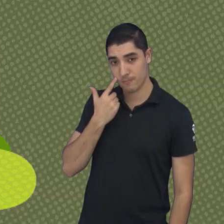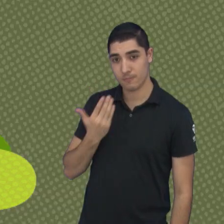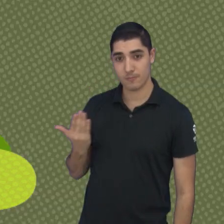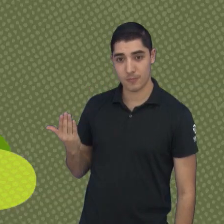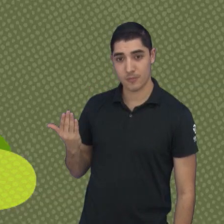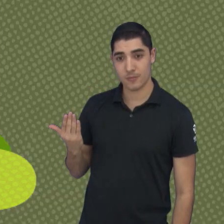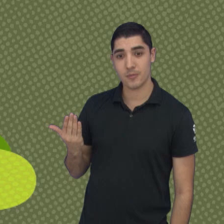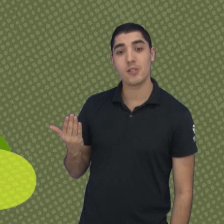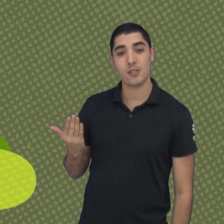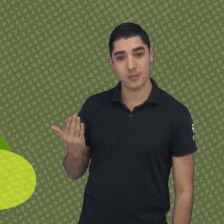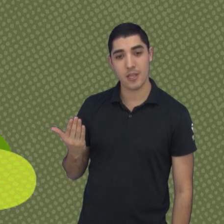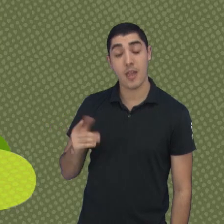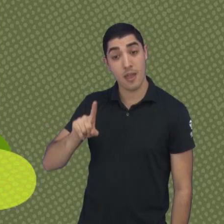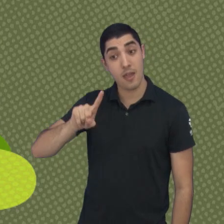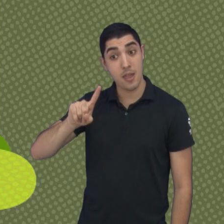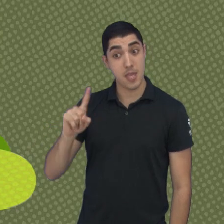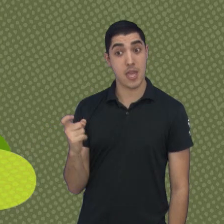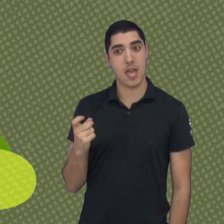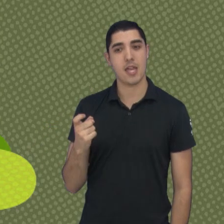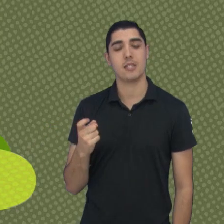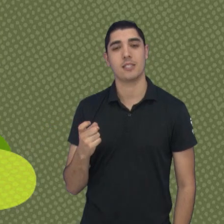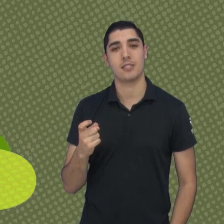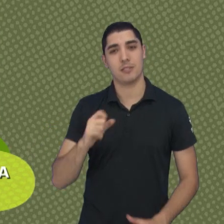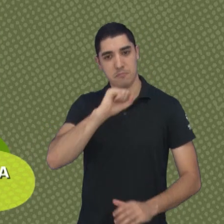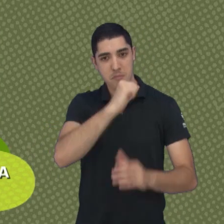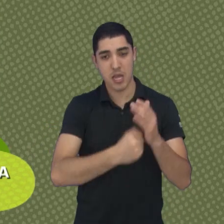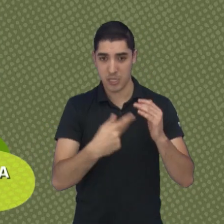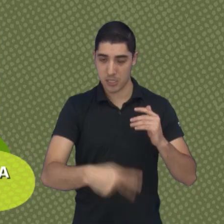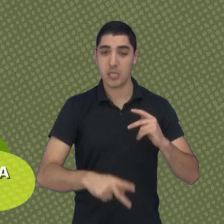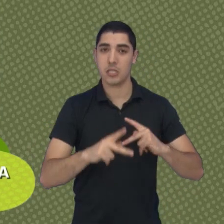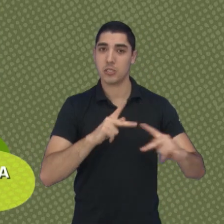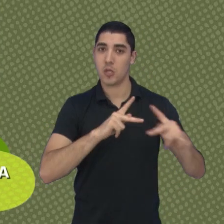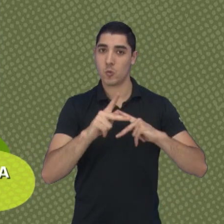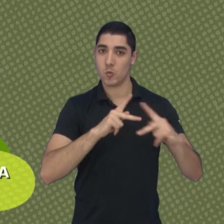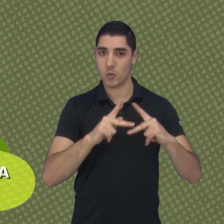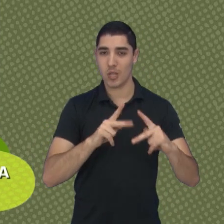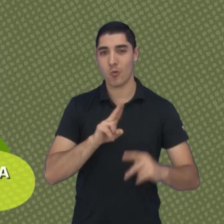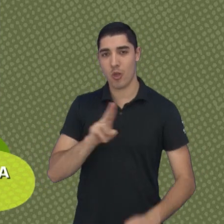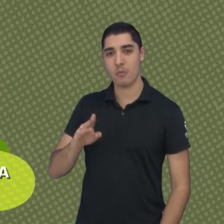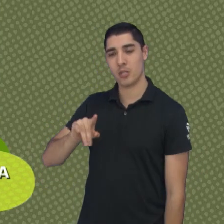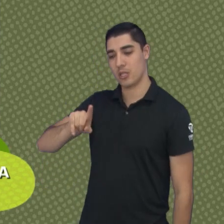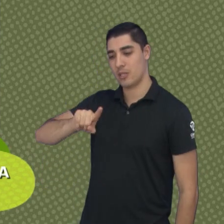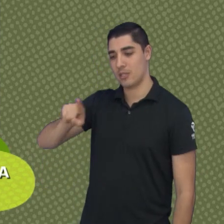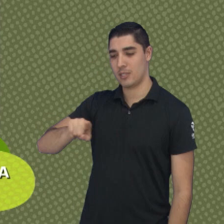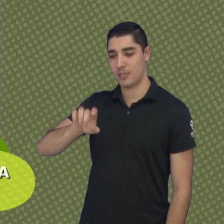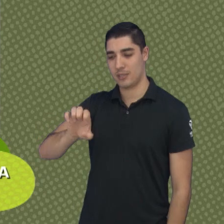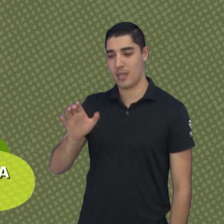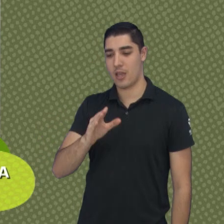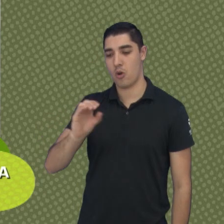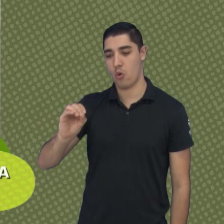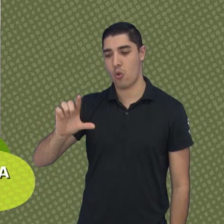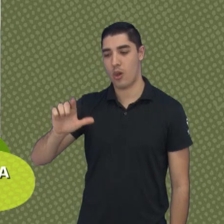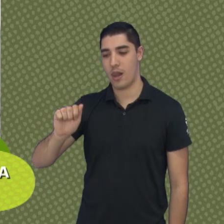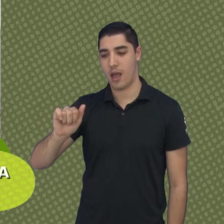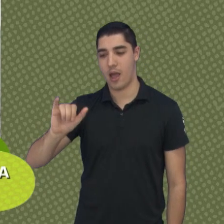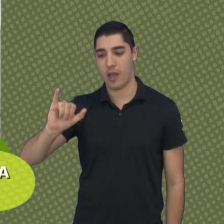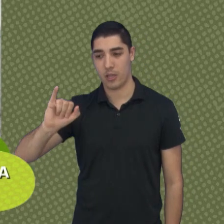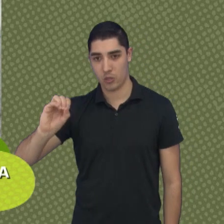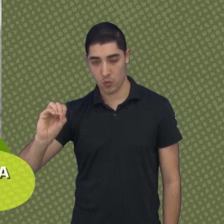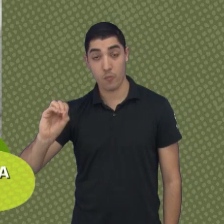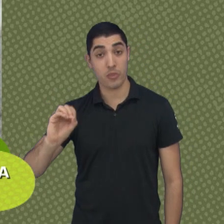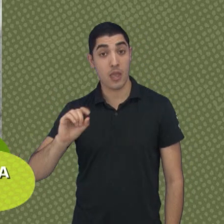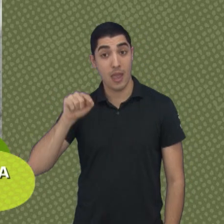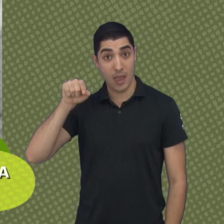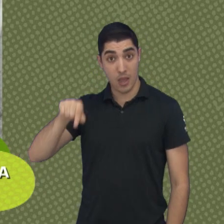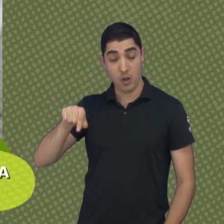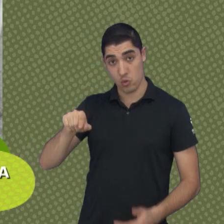ó, ex-jogador de basquete que representou as cores do Tênis Clube São José nos anos 70. No evento, será entregue uma